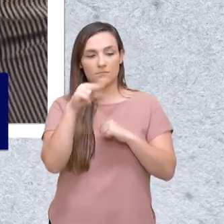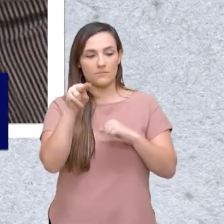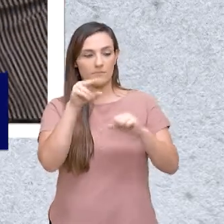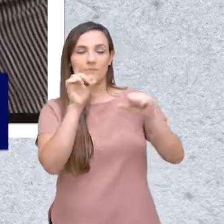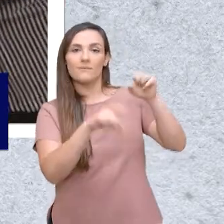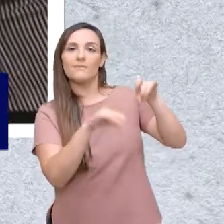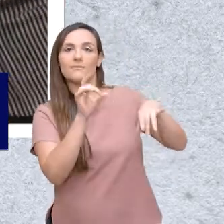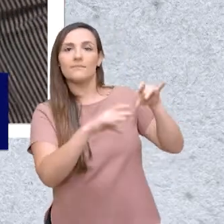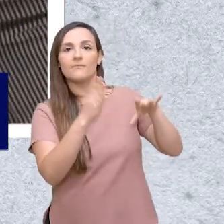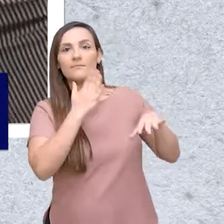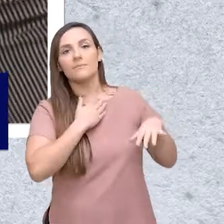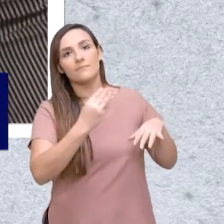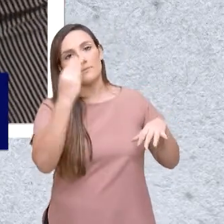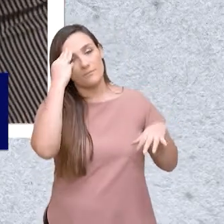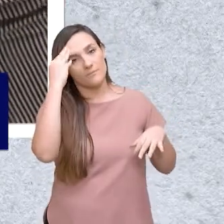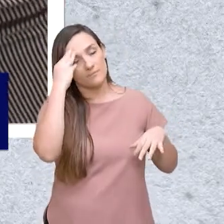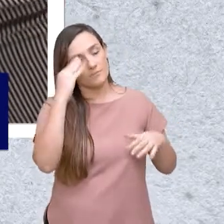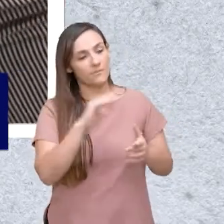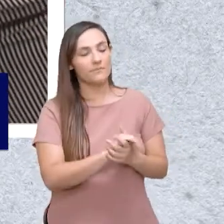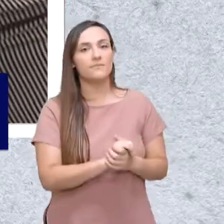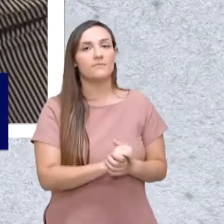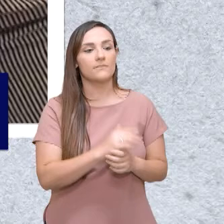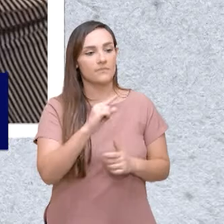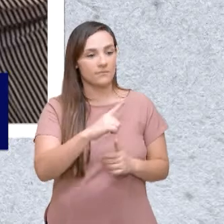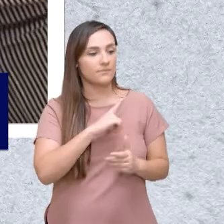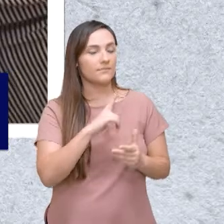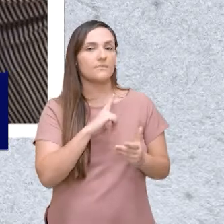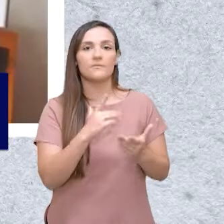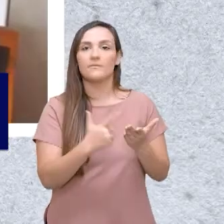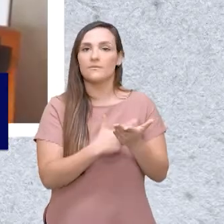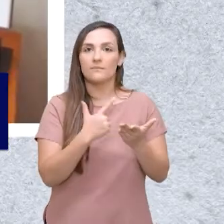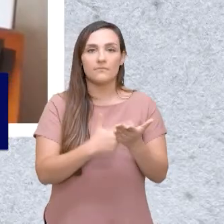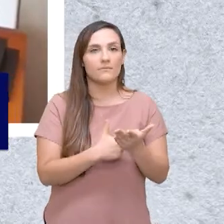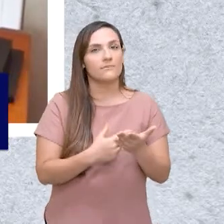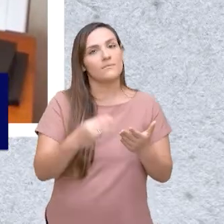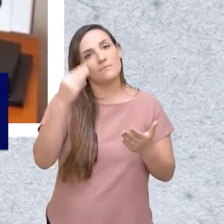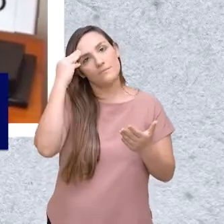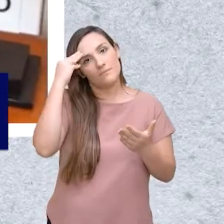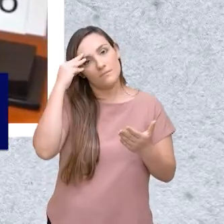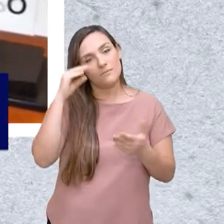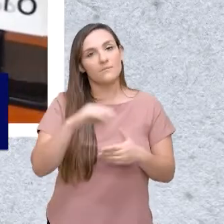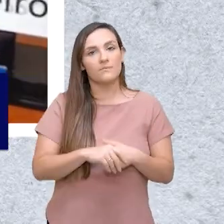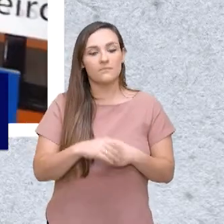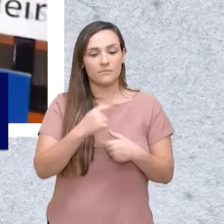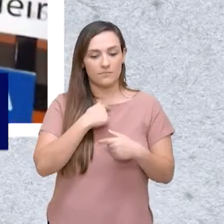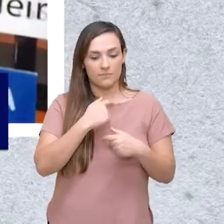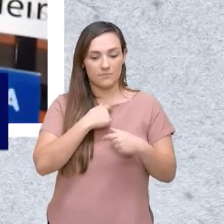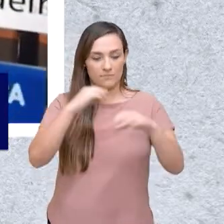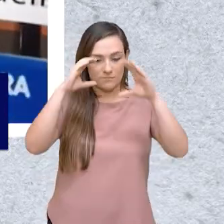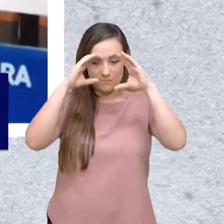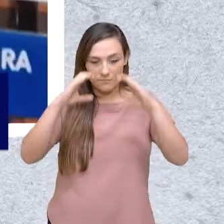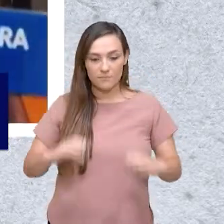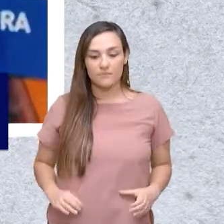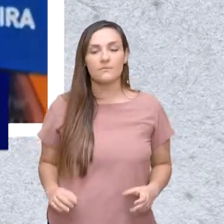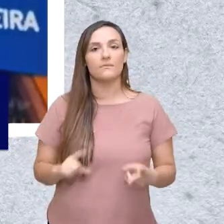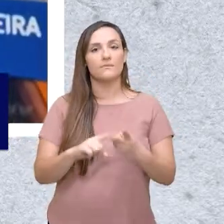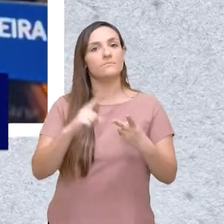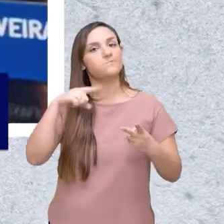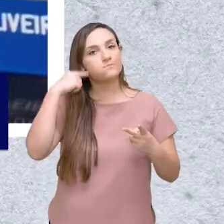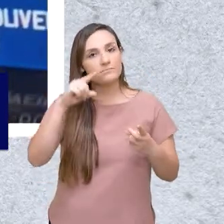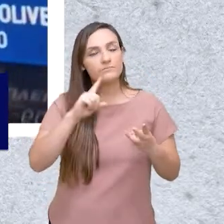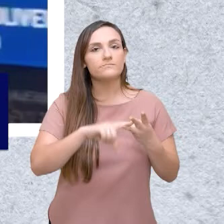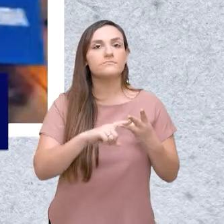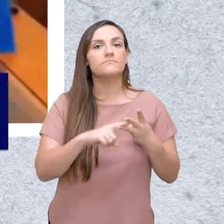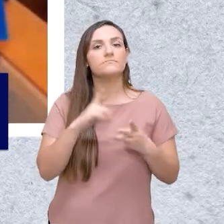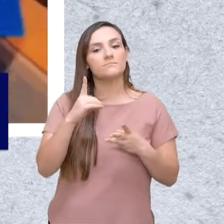suas memórias, né? Lá estão as minhas memórias como cidadão, advogado,